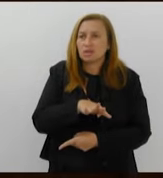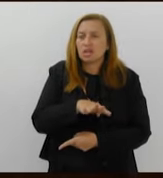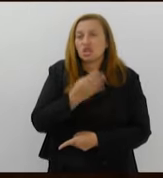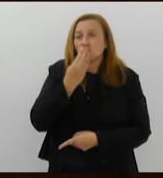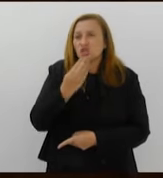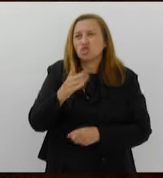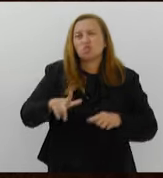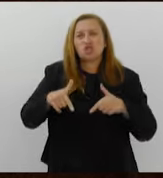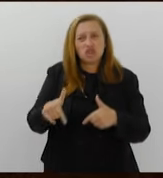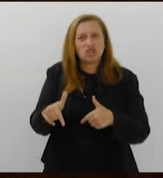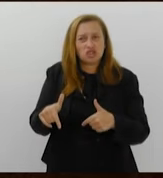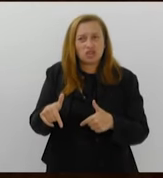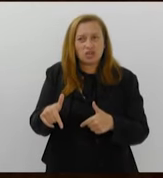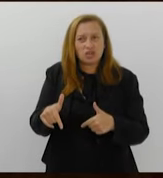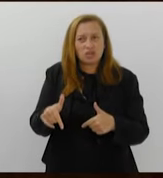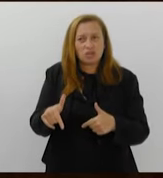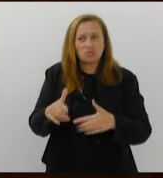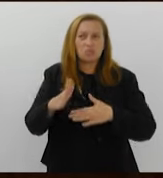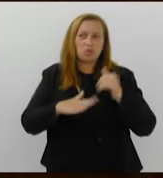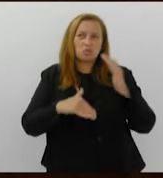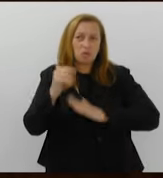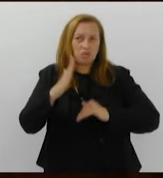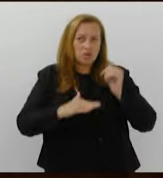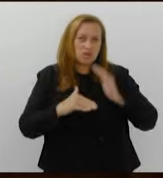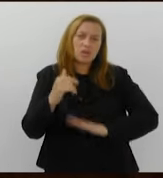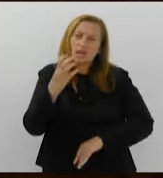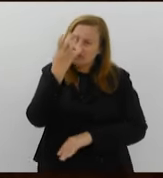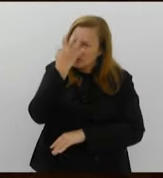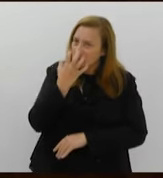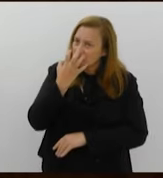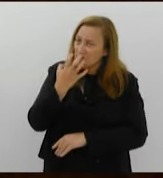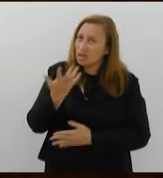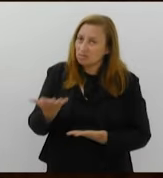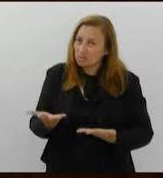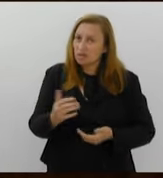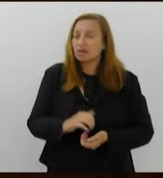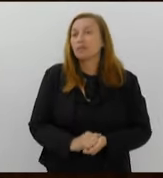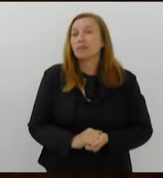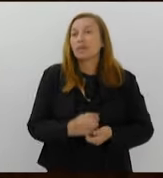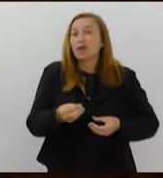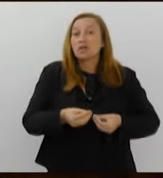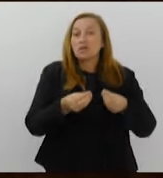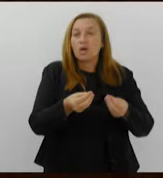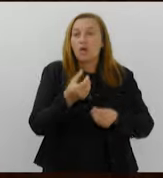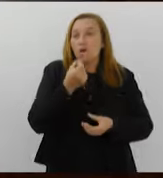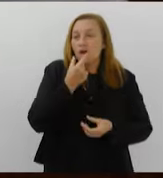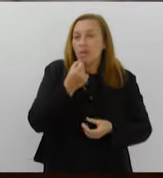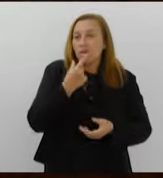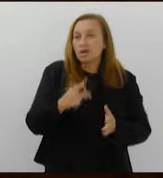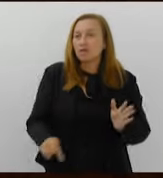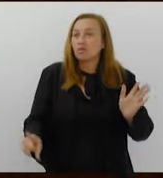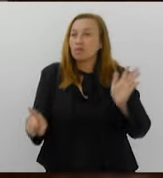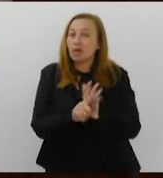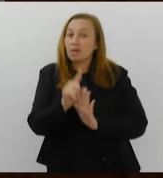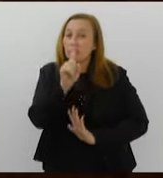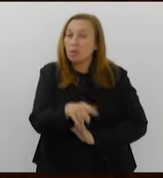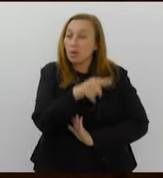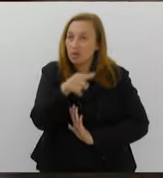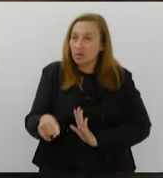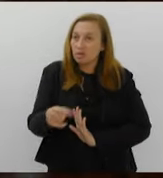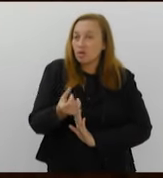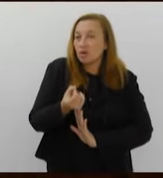de atitude tomada pela profissional foi muito grave, dado que ela deu medicamento quando a lei proíbe isso,